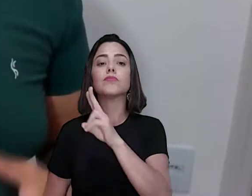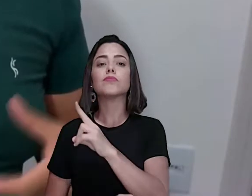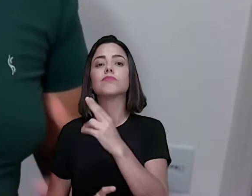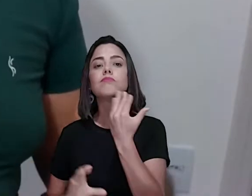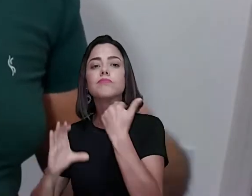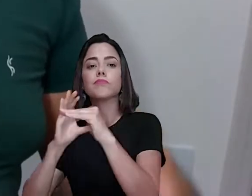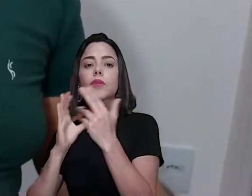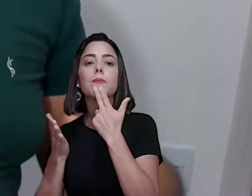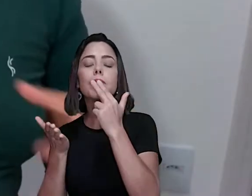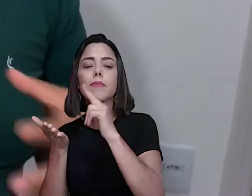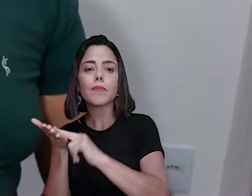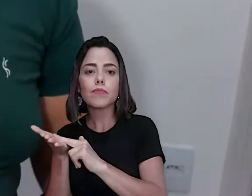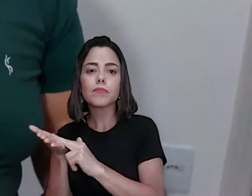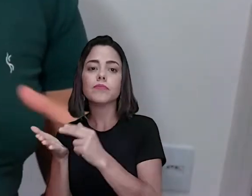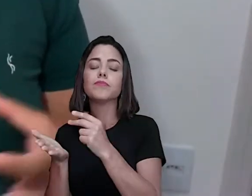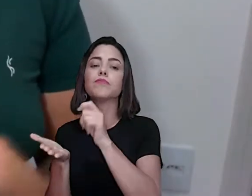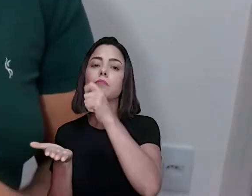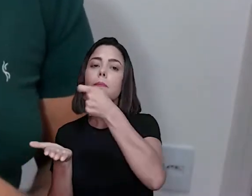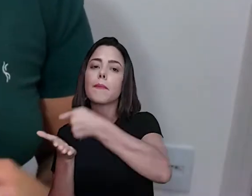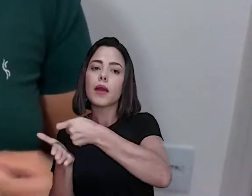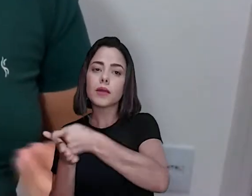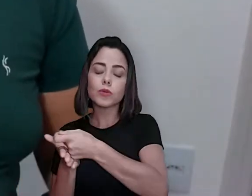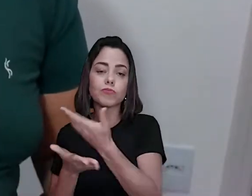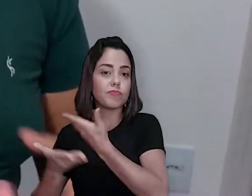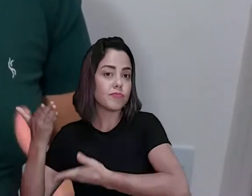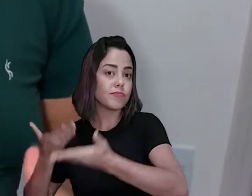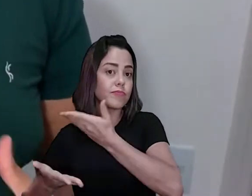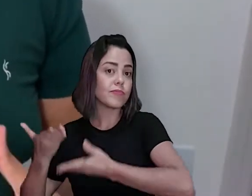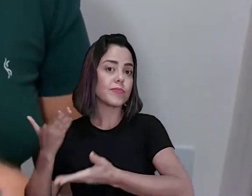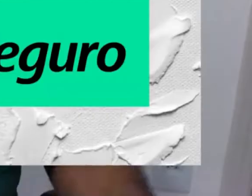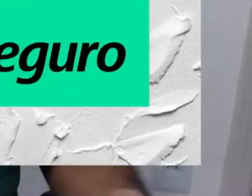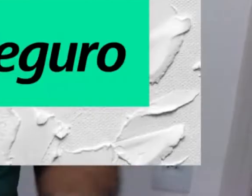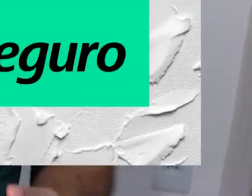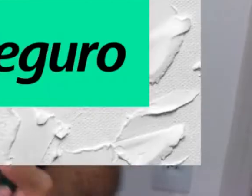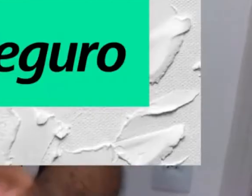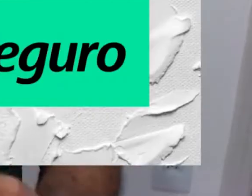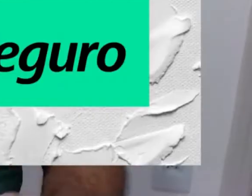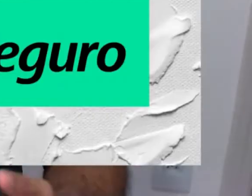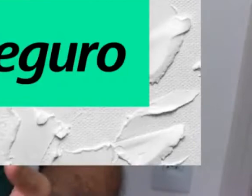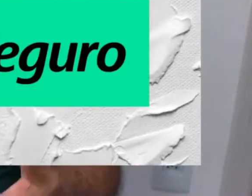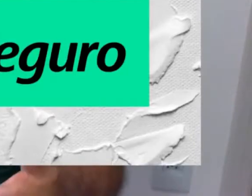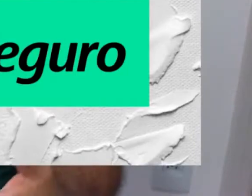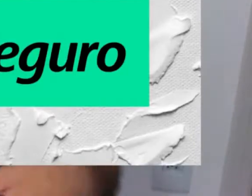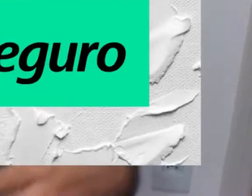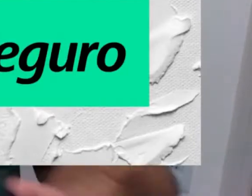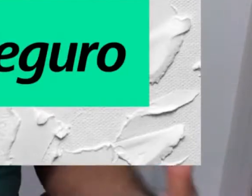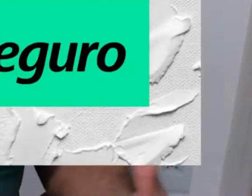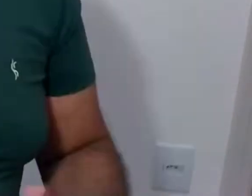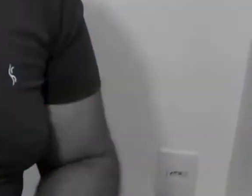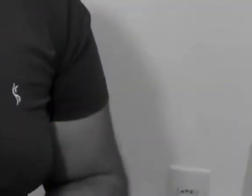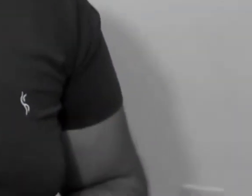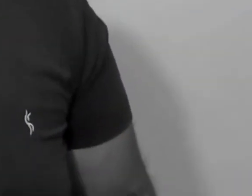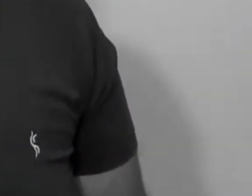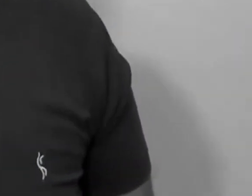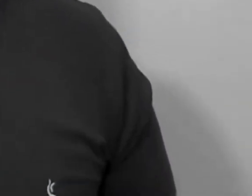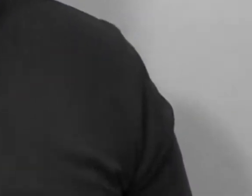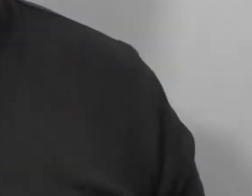estar incluídas empresas que fazem a intermediação de pagamentos, como PayPal, Apple Pay e outros.